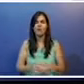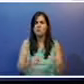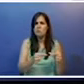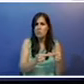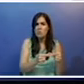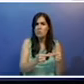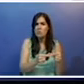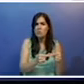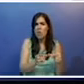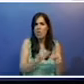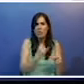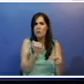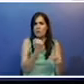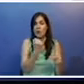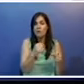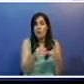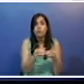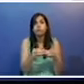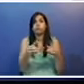54,6